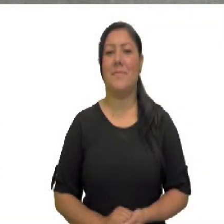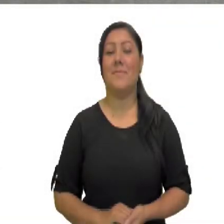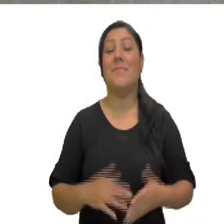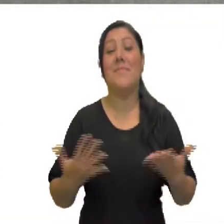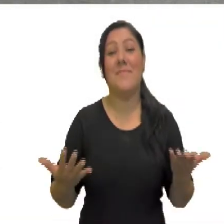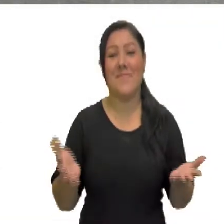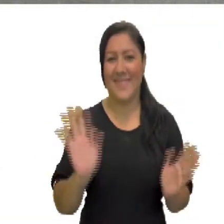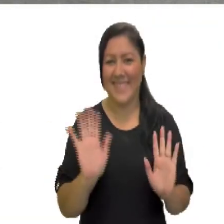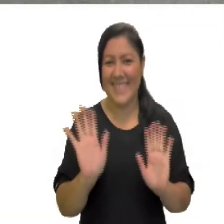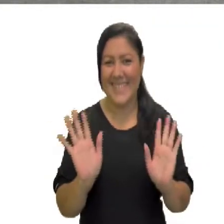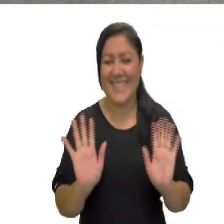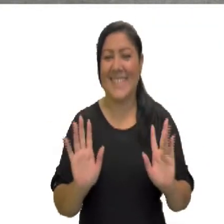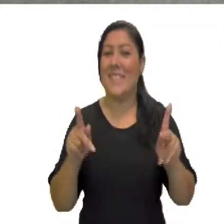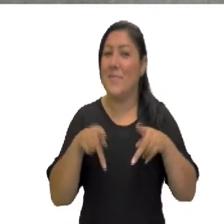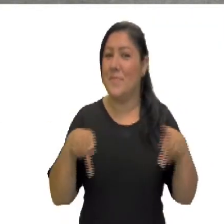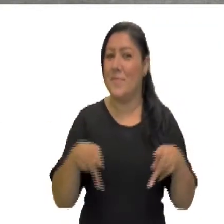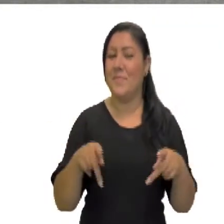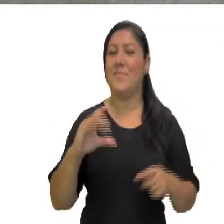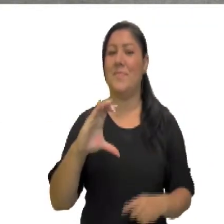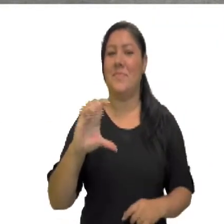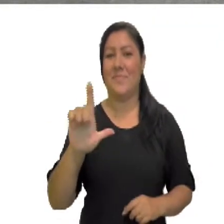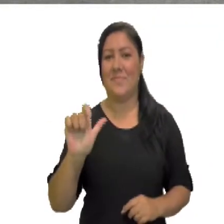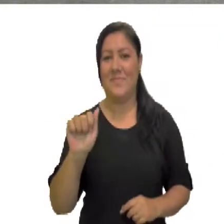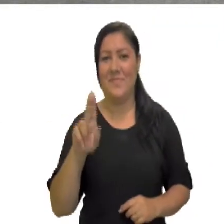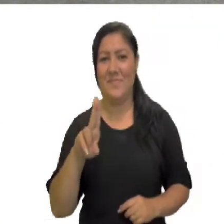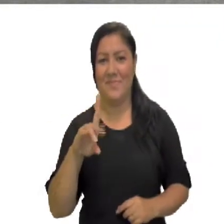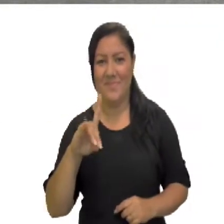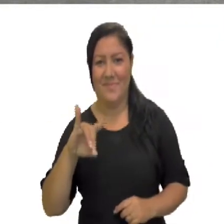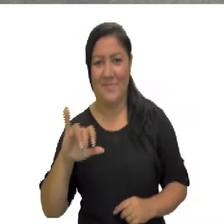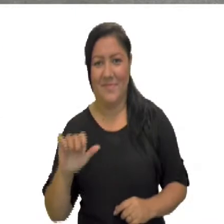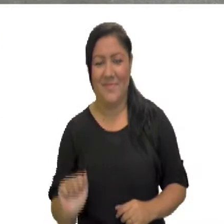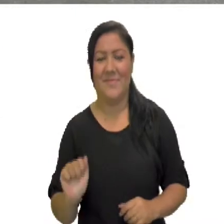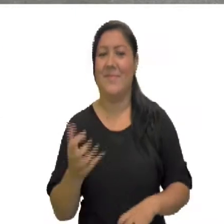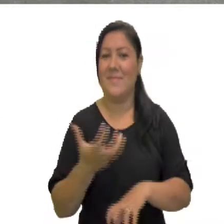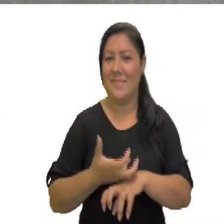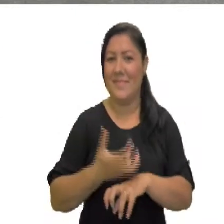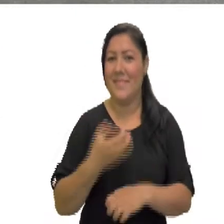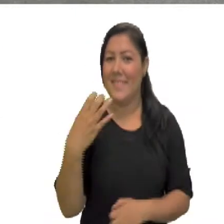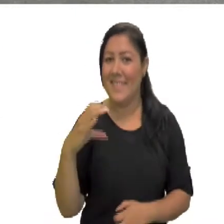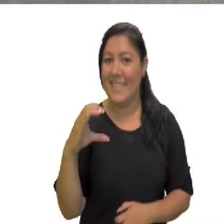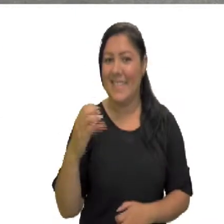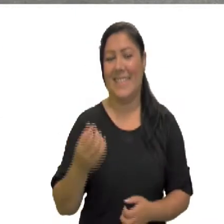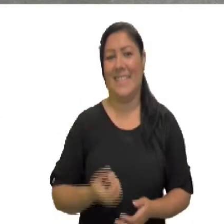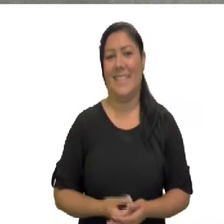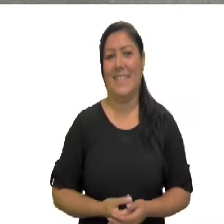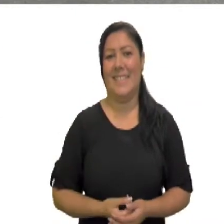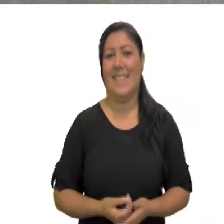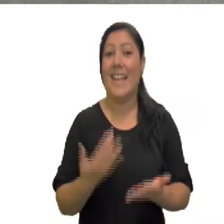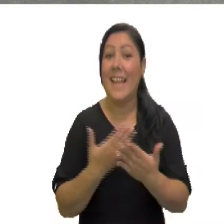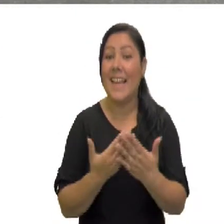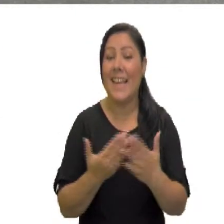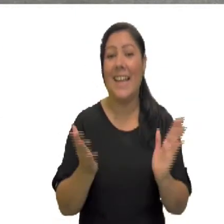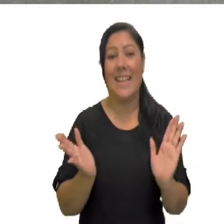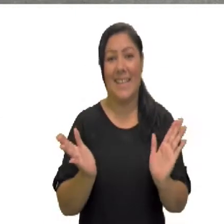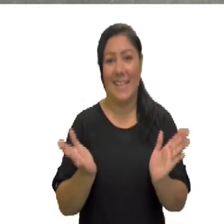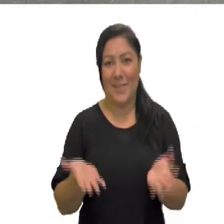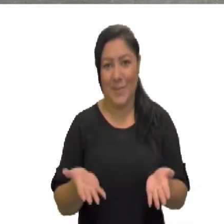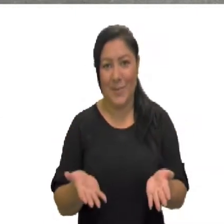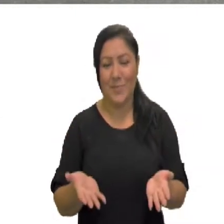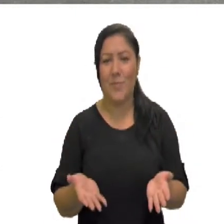Olá, eu sou Cláudia Fernanda, professora de Ciências. Na nossa aula de Ciências de hoje, nós vamos falar dos